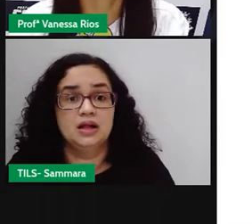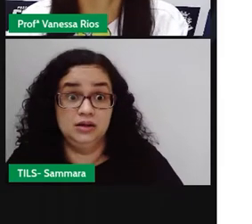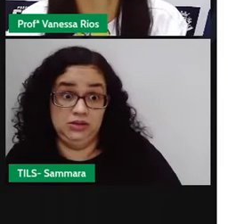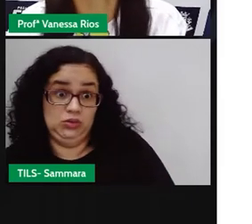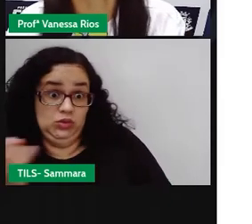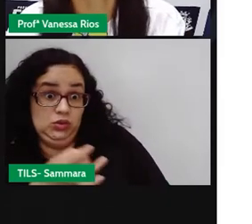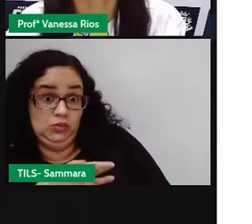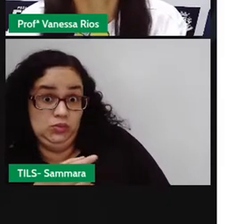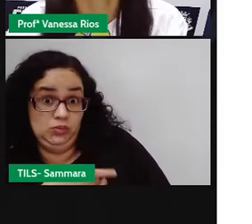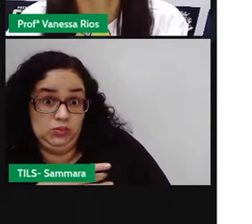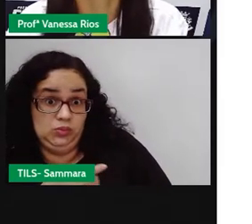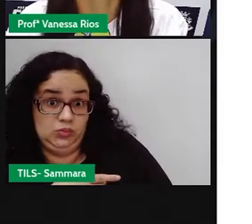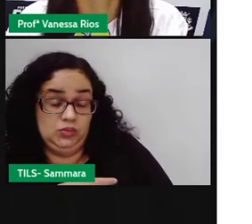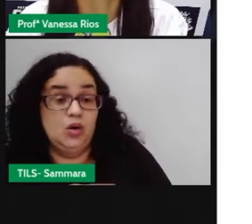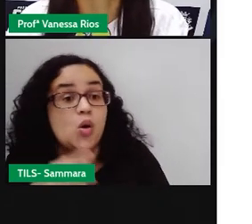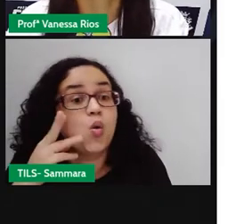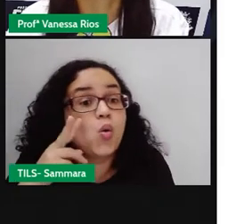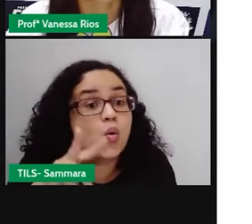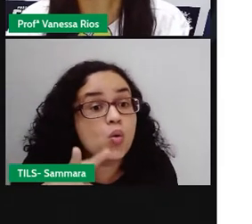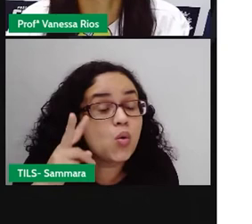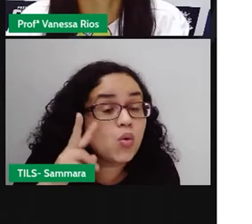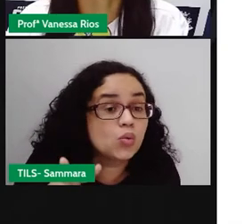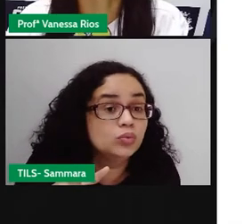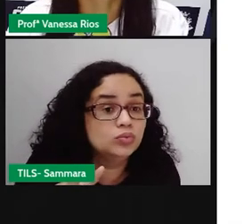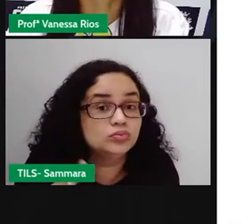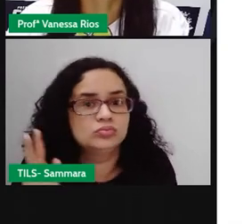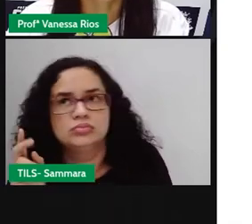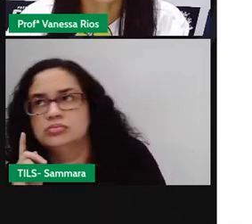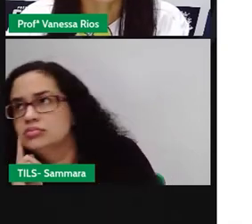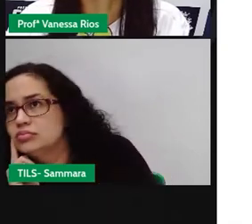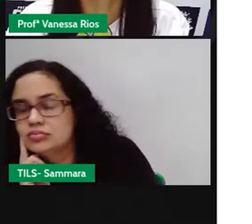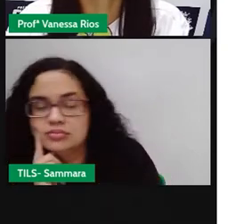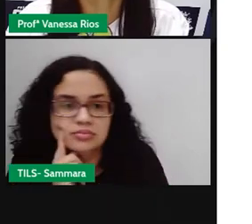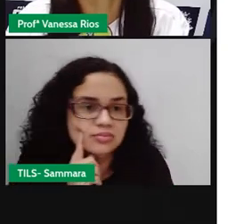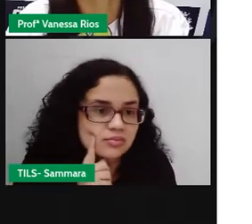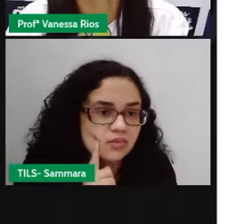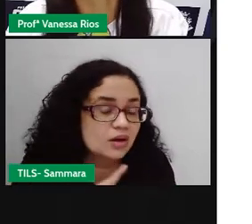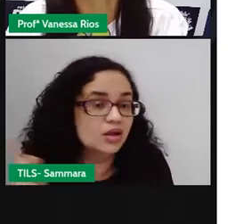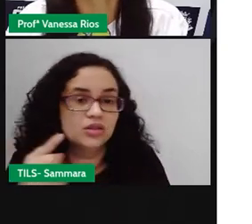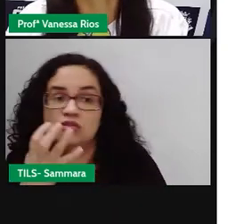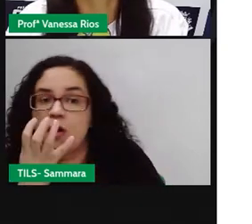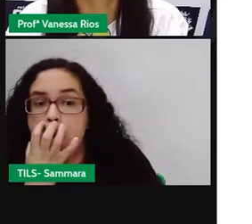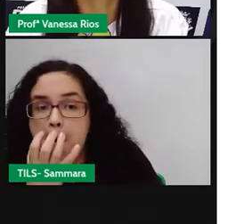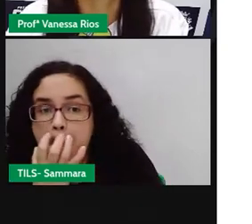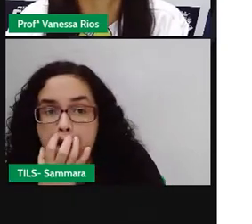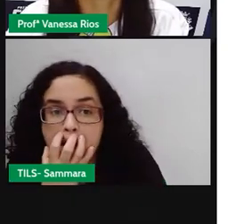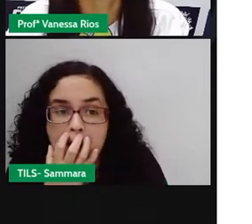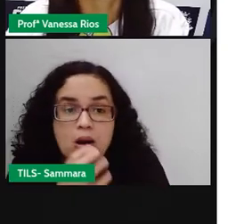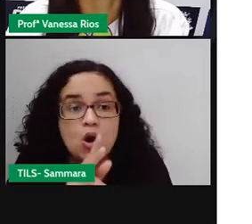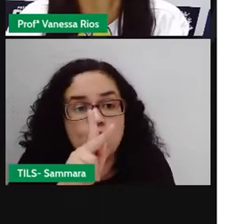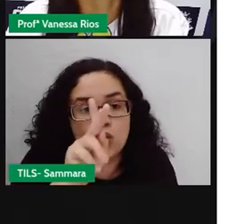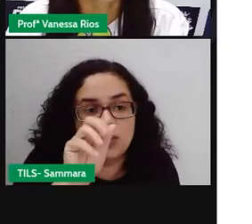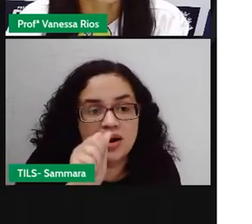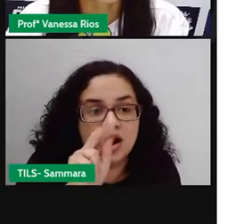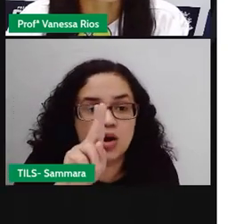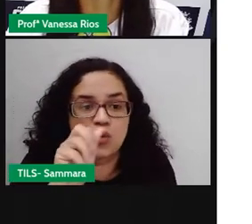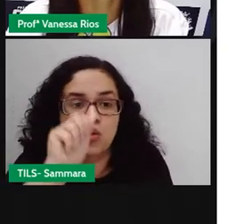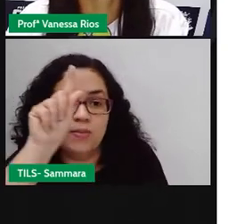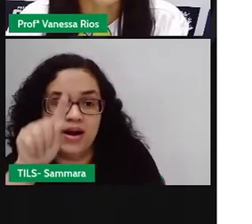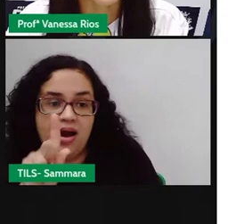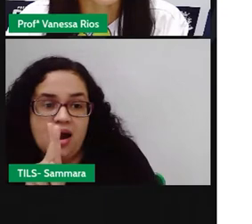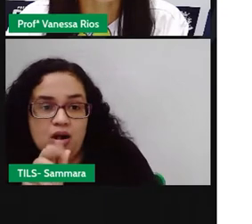Ela, com muito medo, olhou para um lado e para o outro e, não vendo o cachorro, cantou: